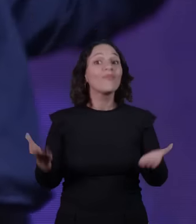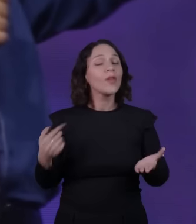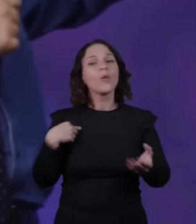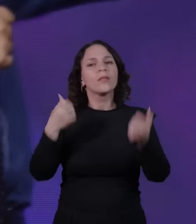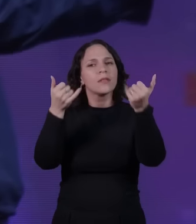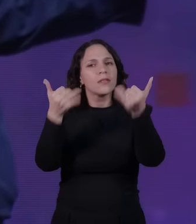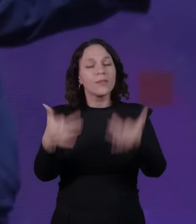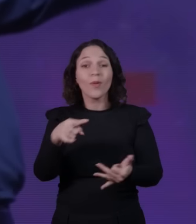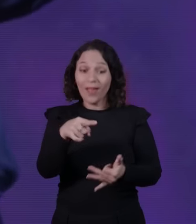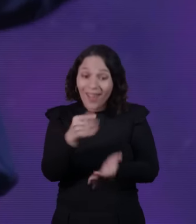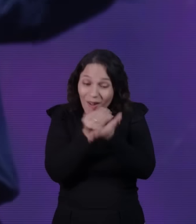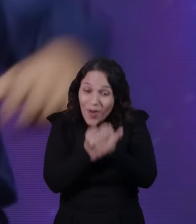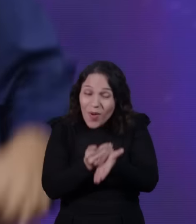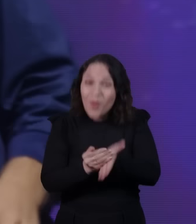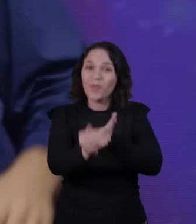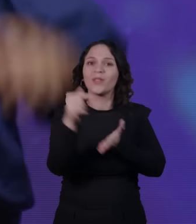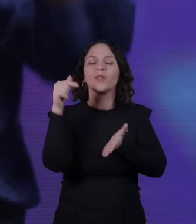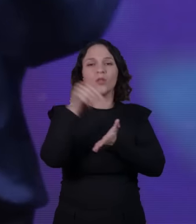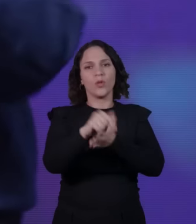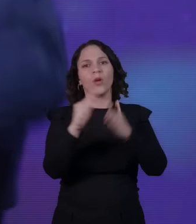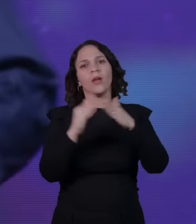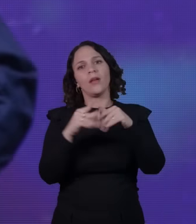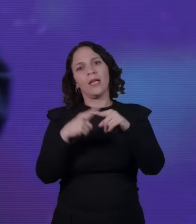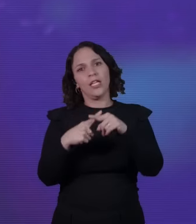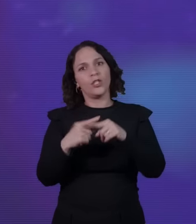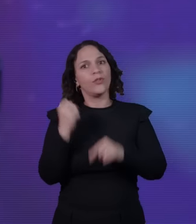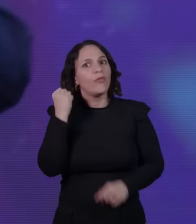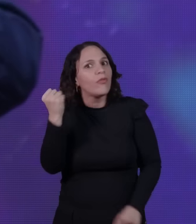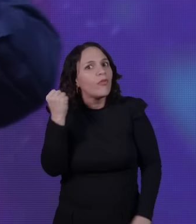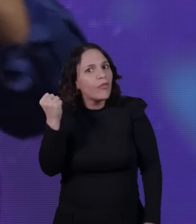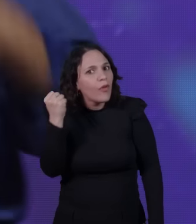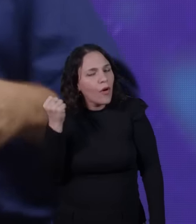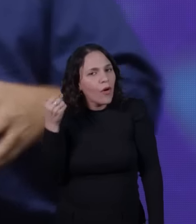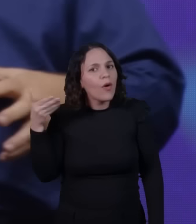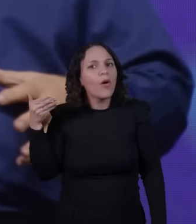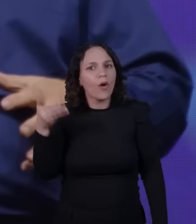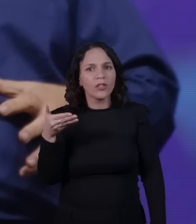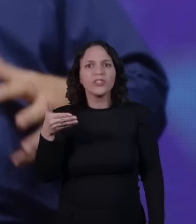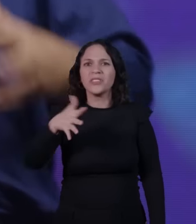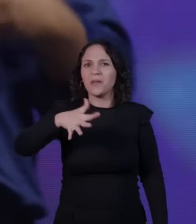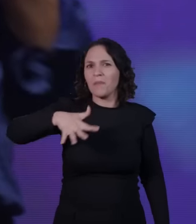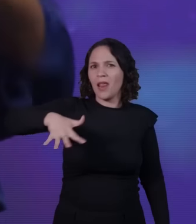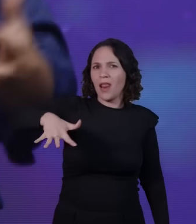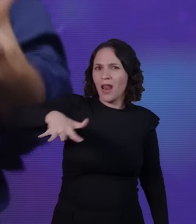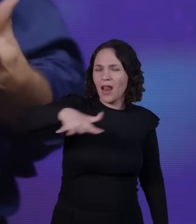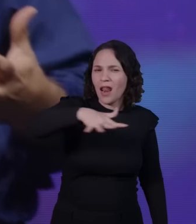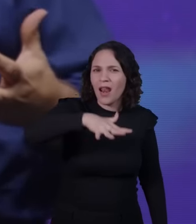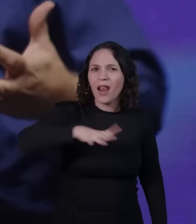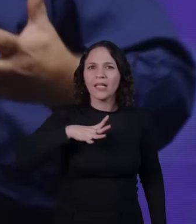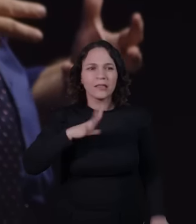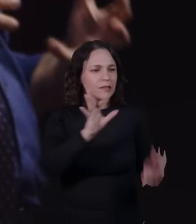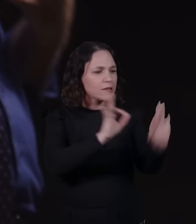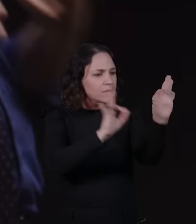nasceu uma igreja muito forte, muito pujante, no meio de um